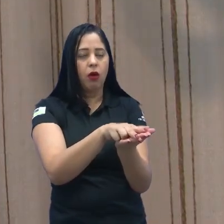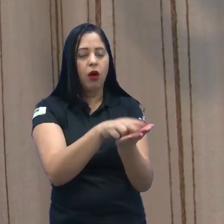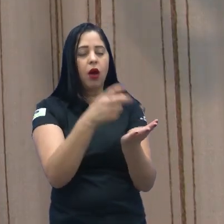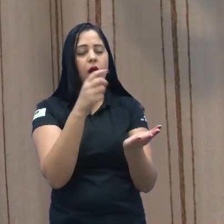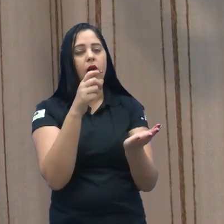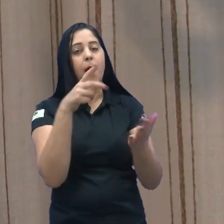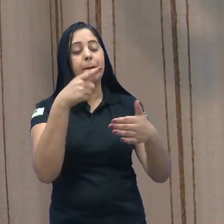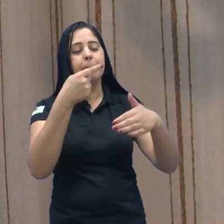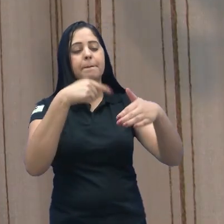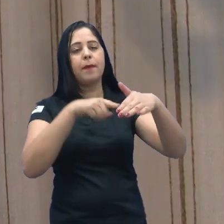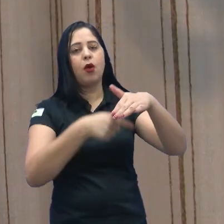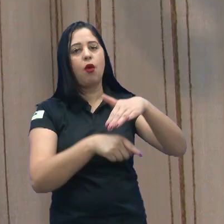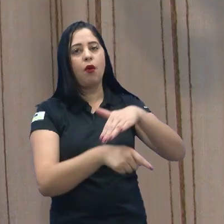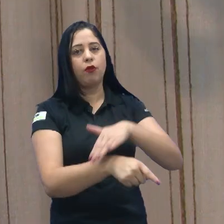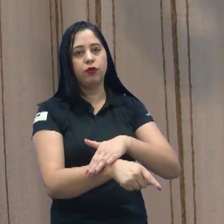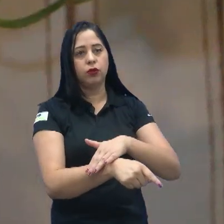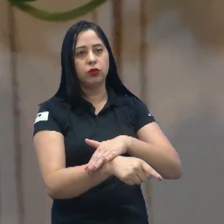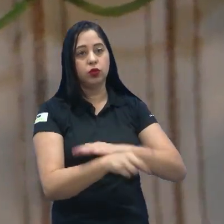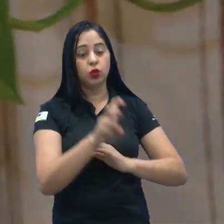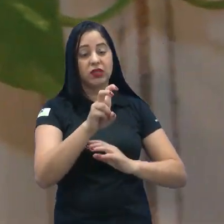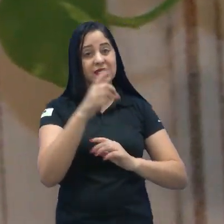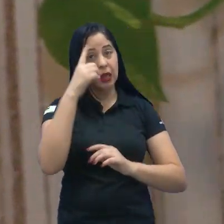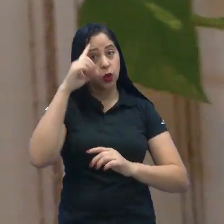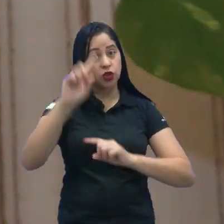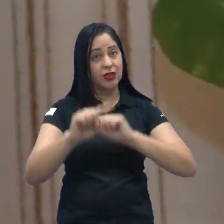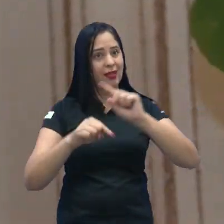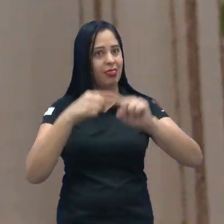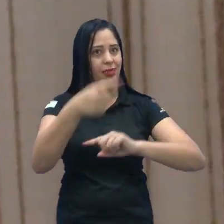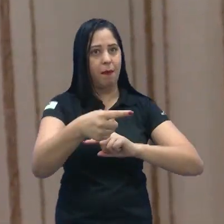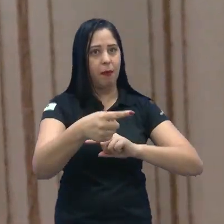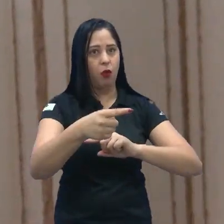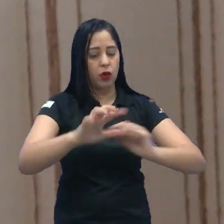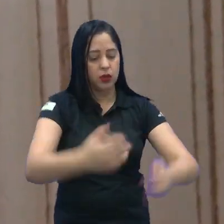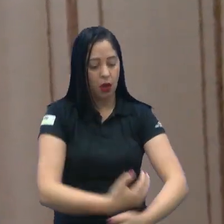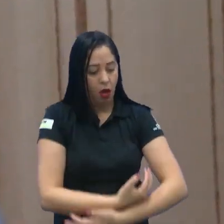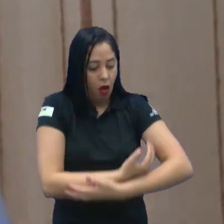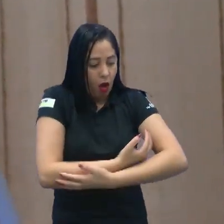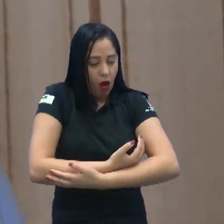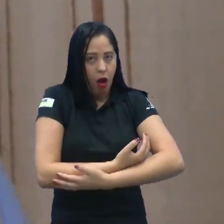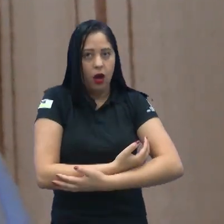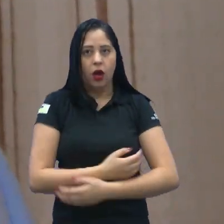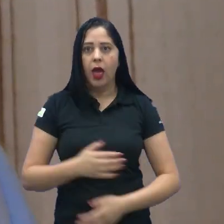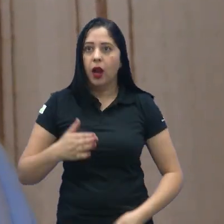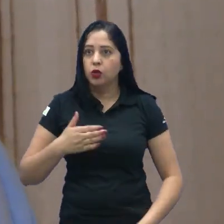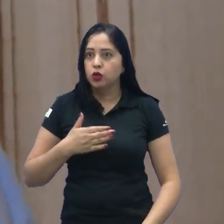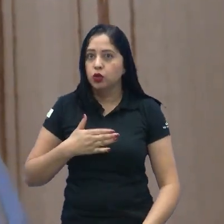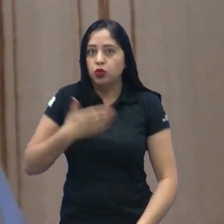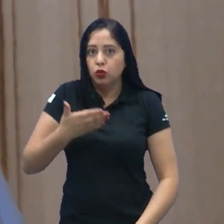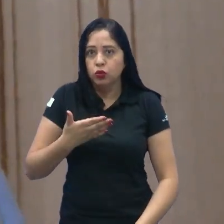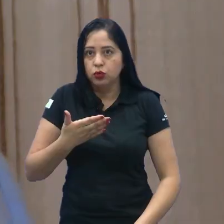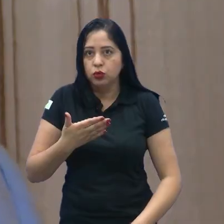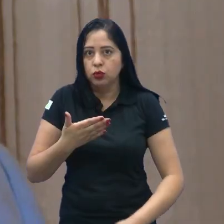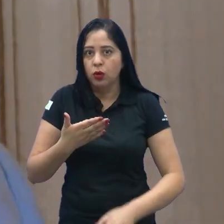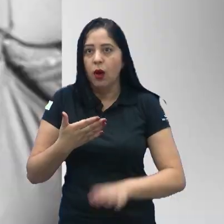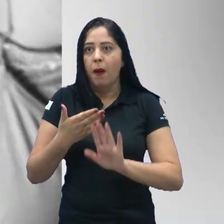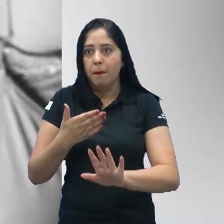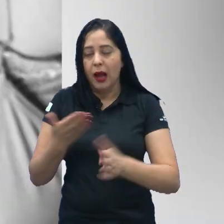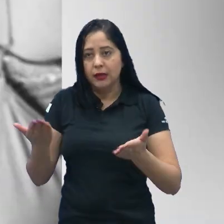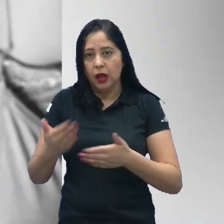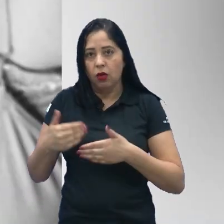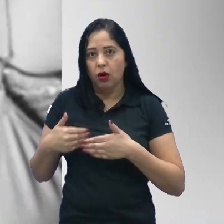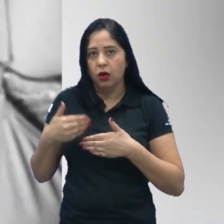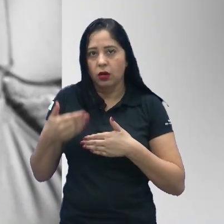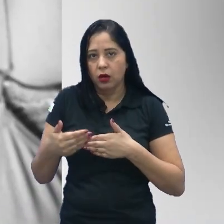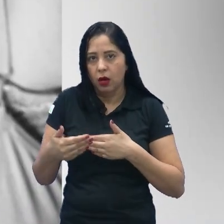o meu filho 5 dias depois. Depois do susto inicial, ela conseguiu vivenciar aos poucos